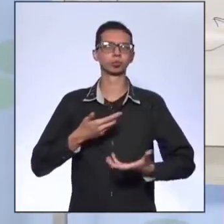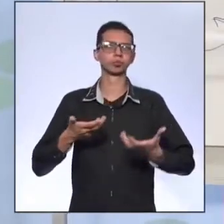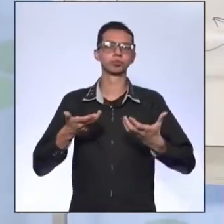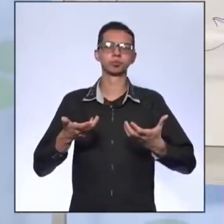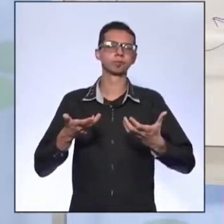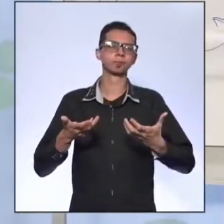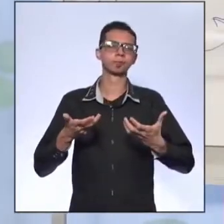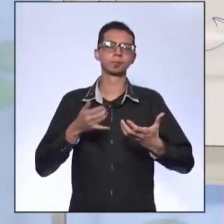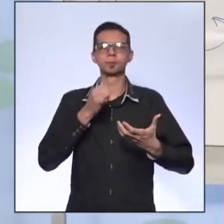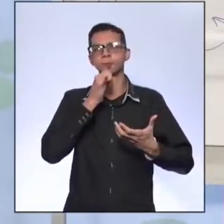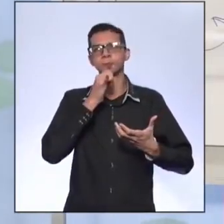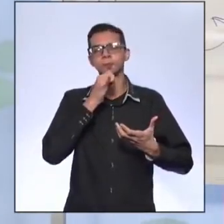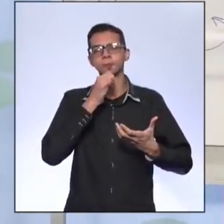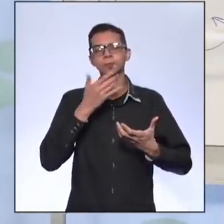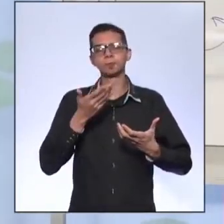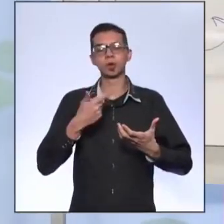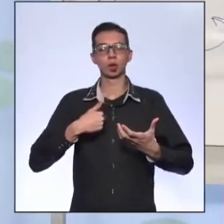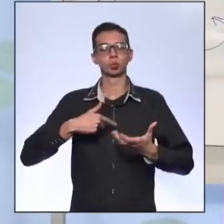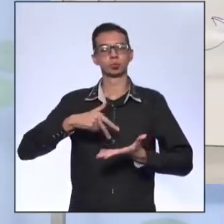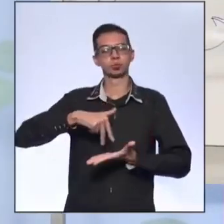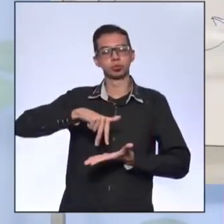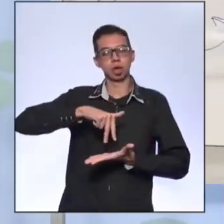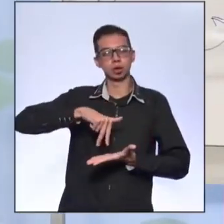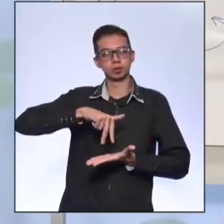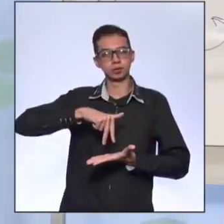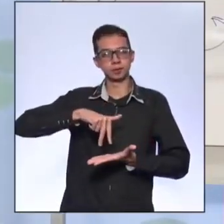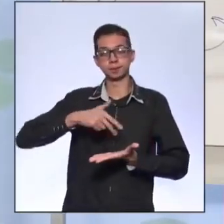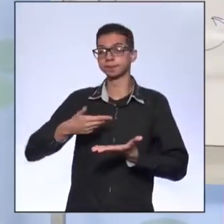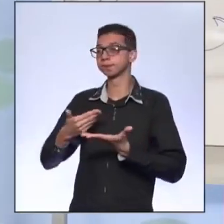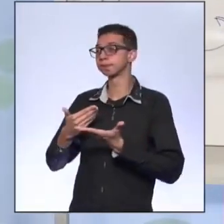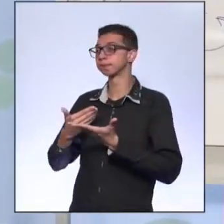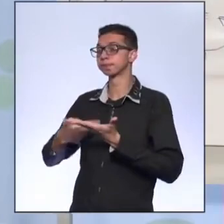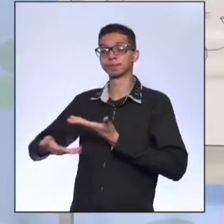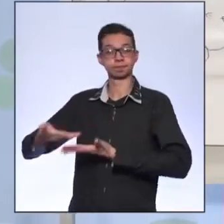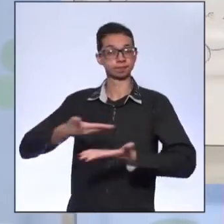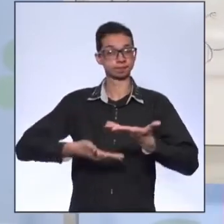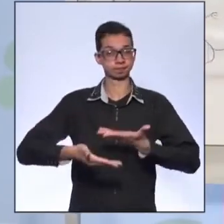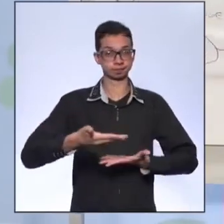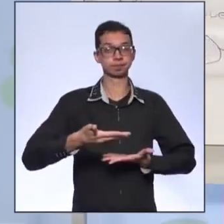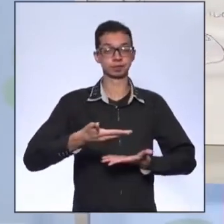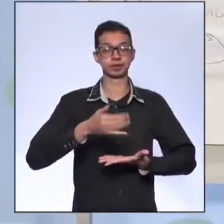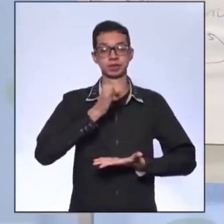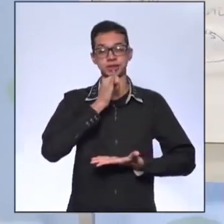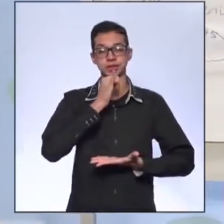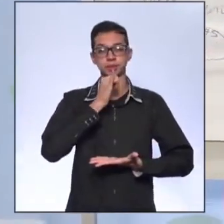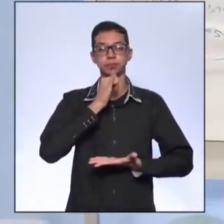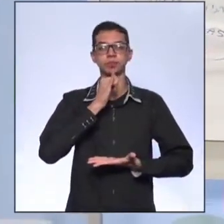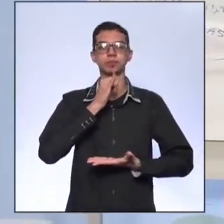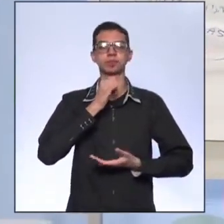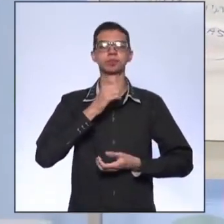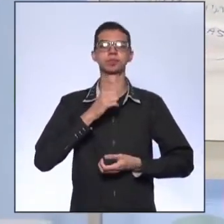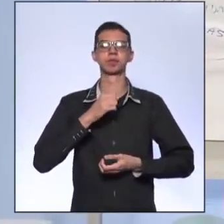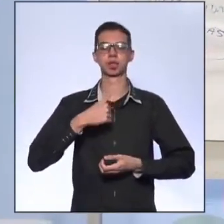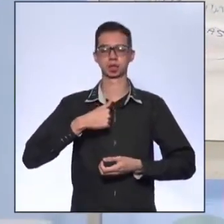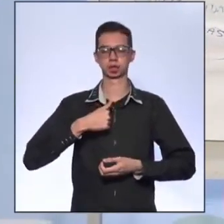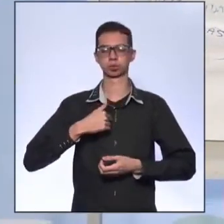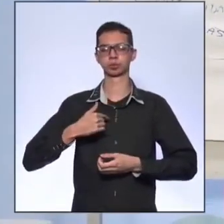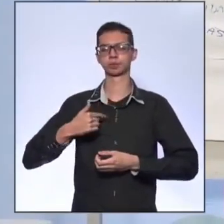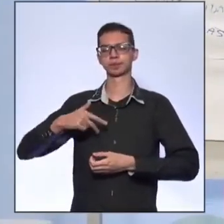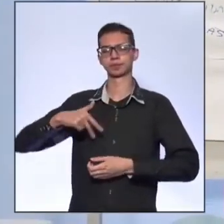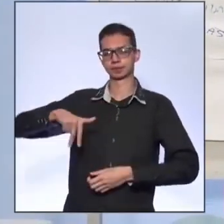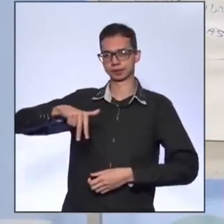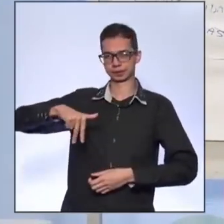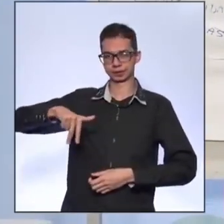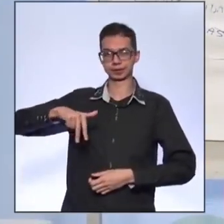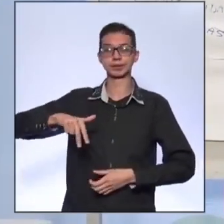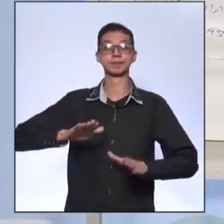uma dança interativa, de forma que a pessoa que está em casa, o meu público-alvo,